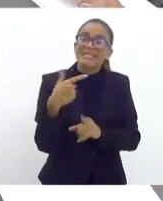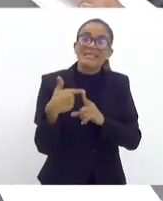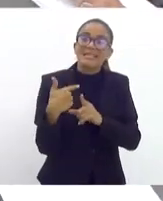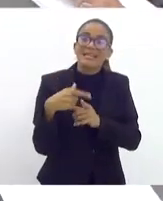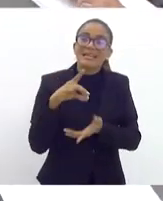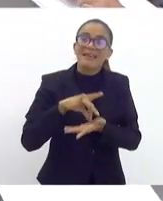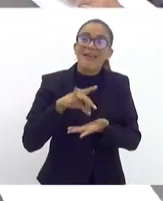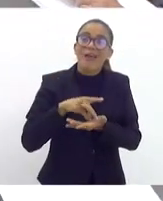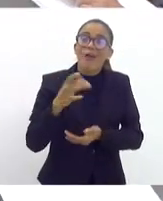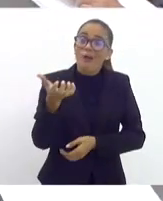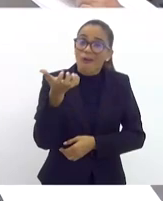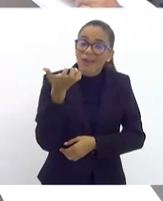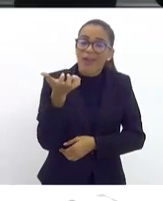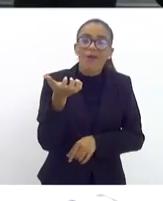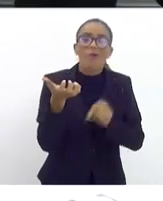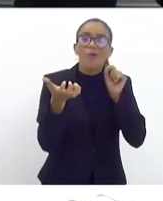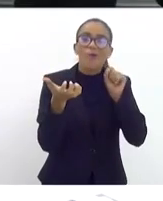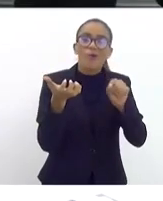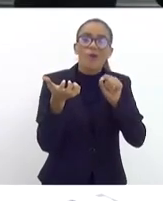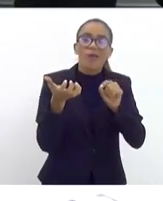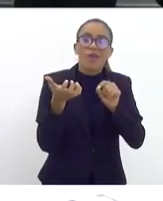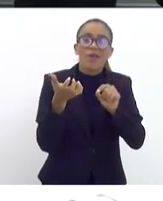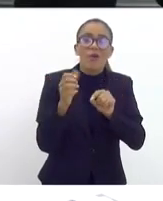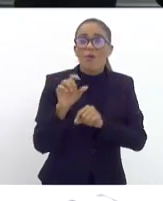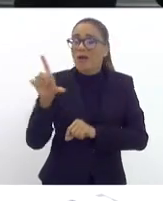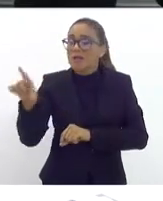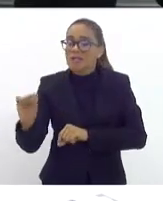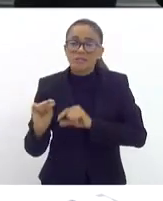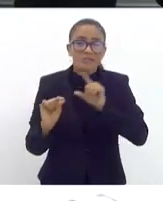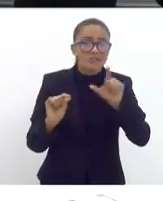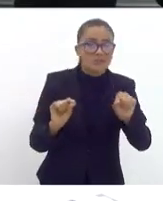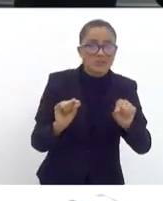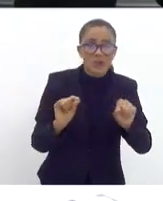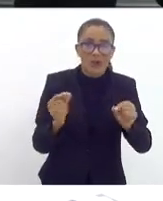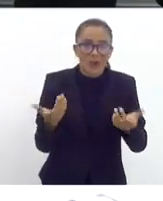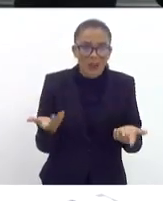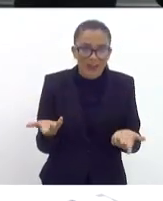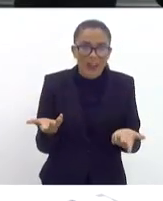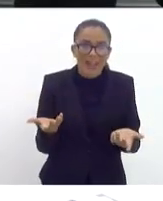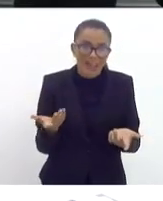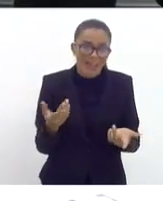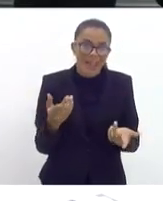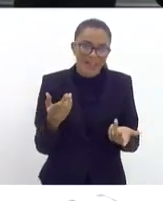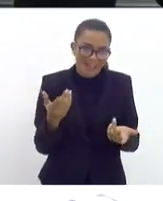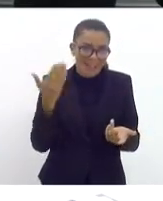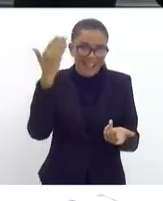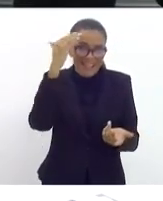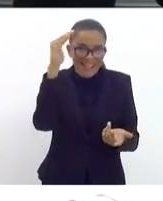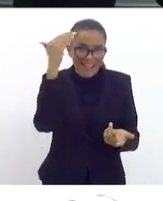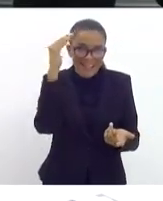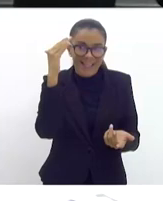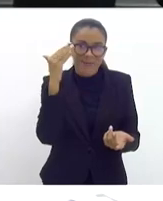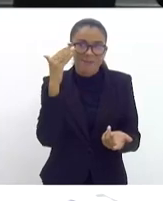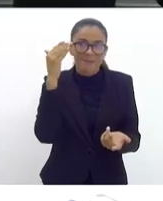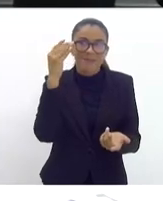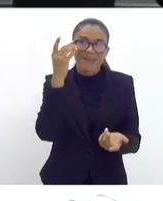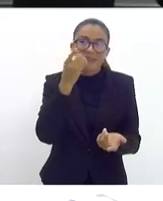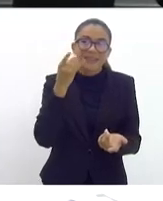verdade eu gostaria de ter um caminho e não ficar a Rigor assim o deputado